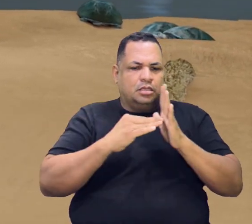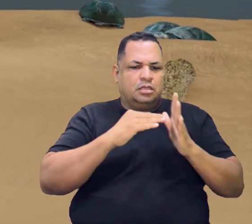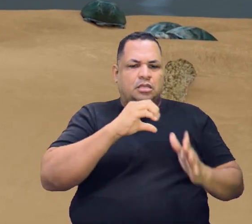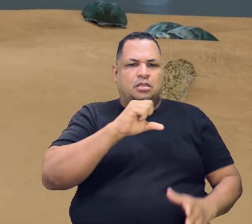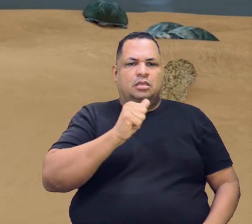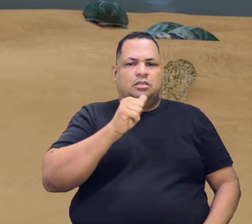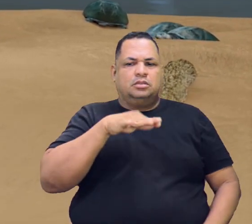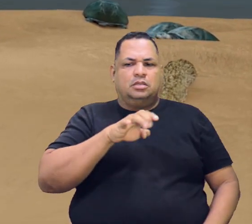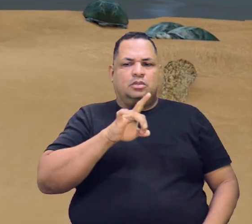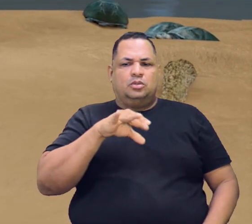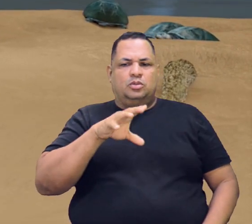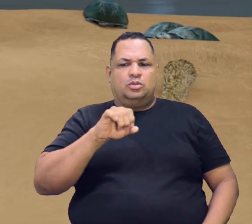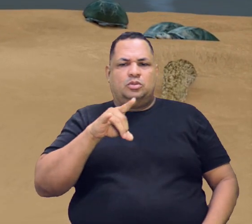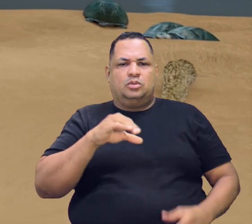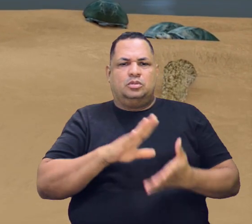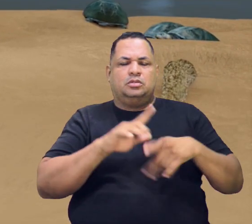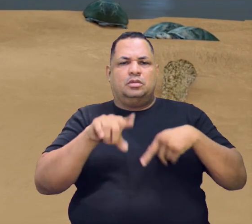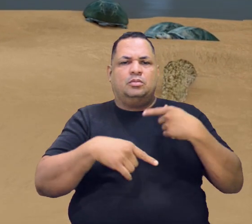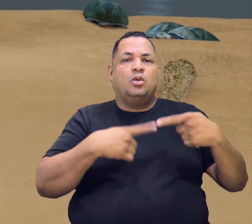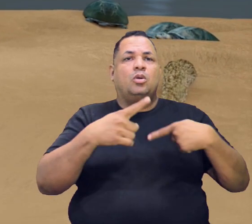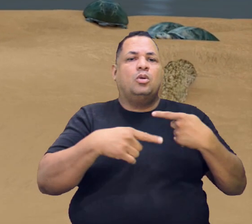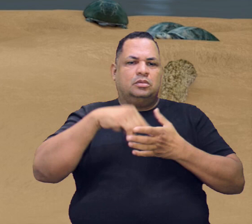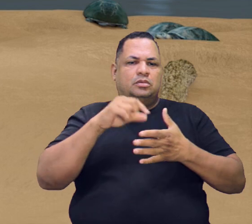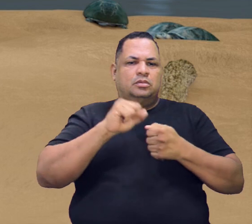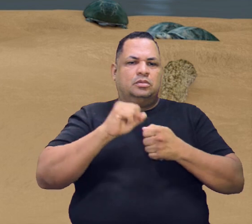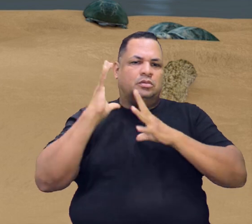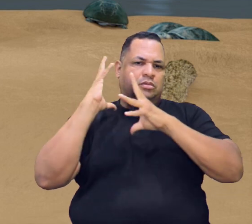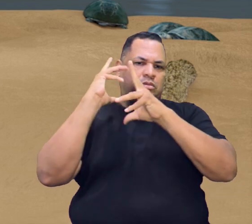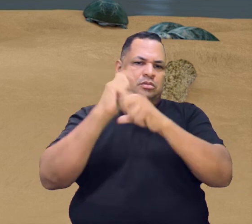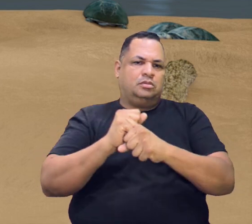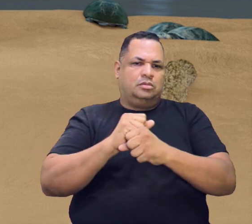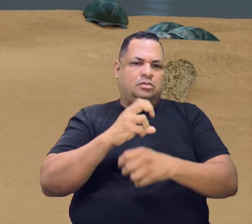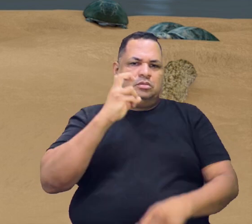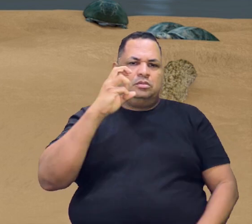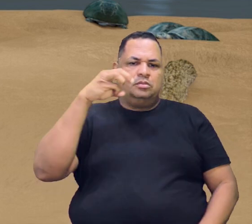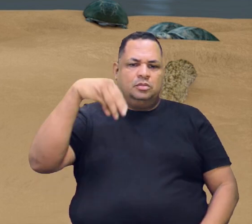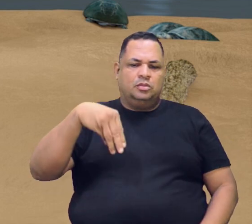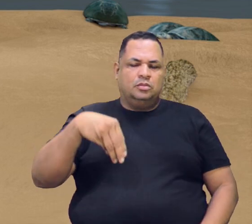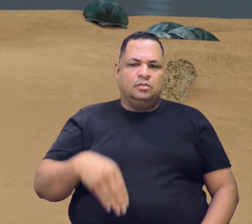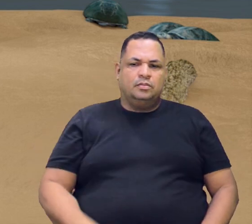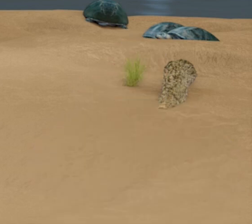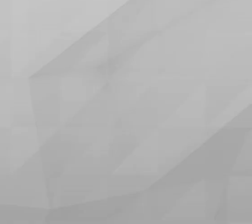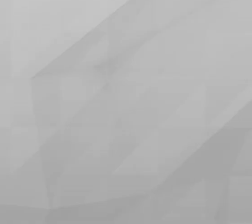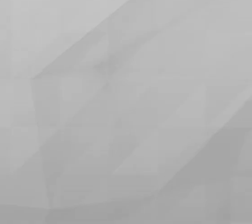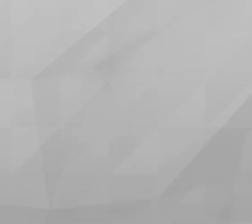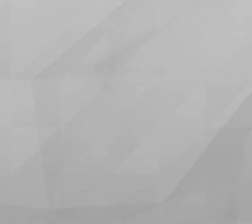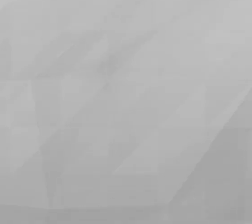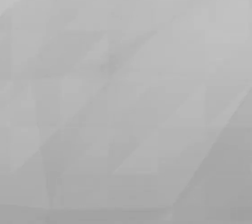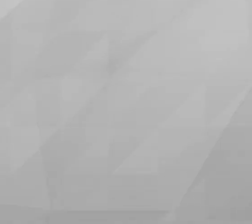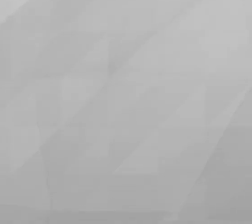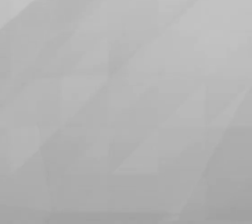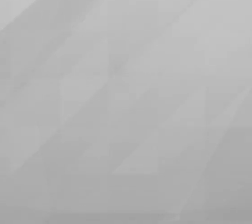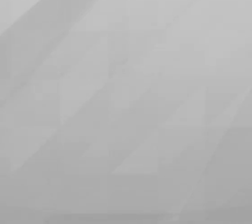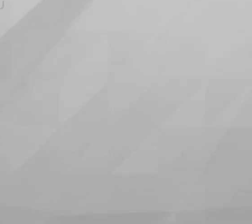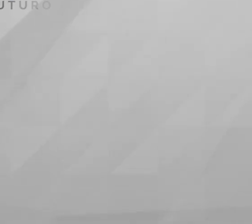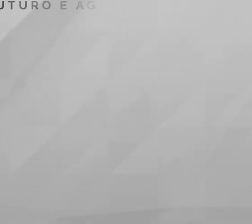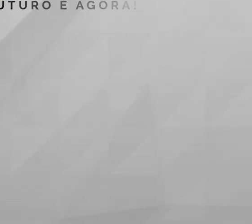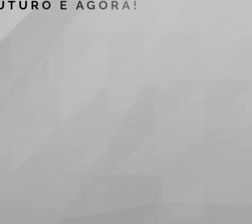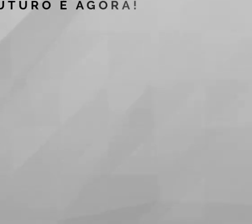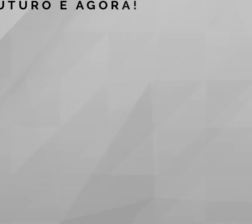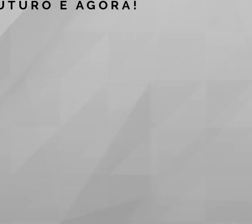serão criados pela Comissão Rondon é o de Vilhena, é o